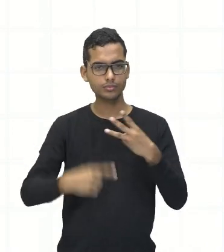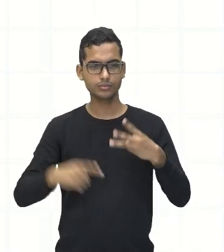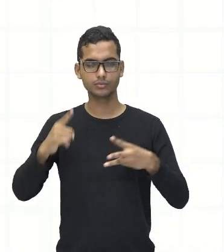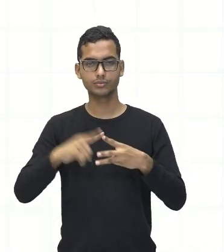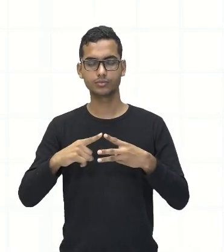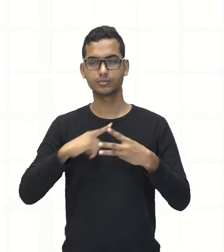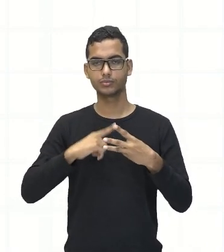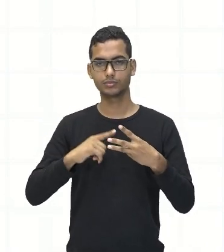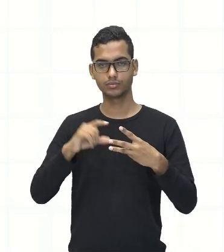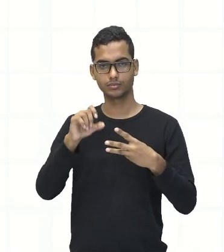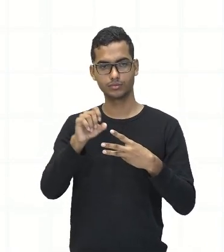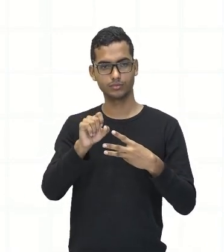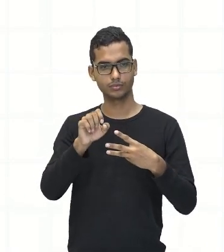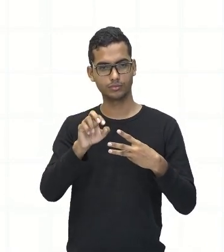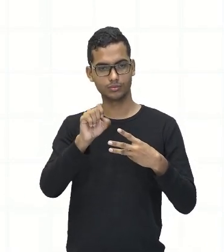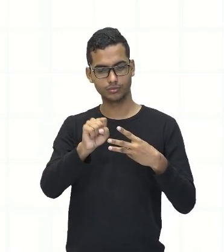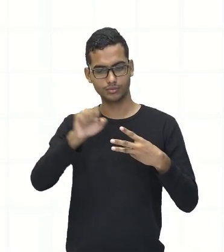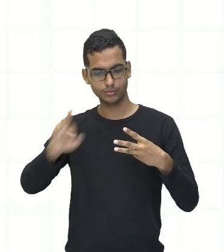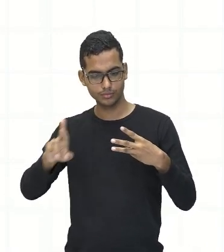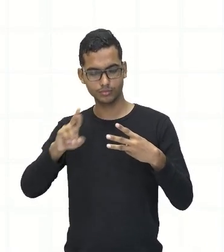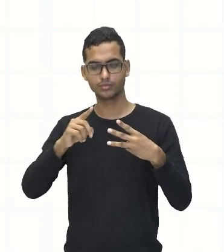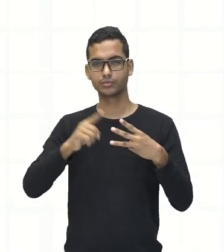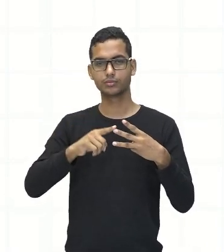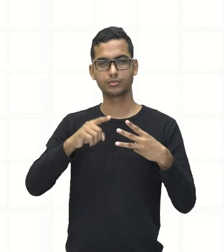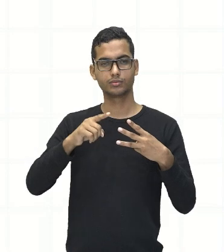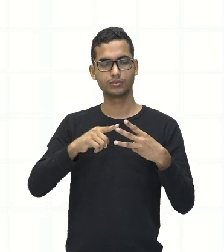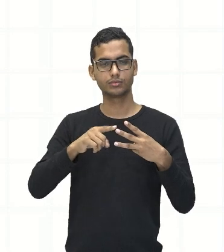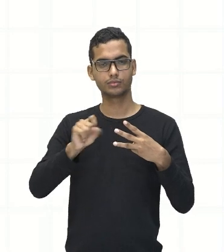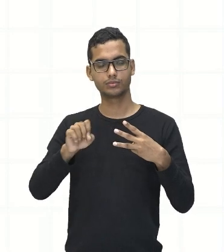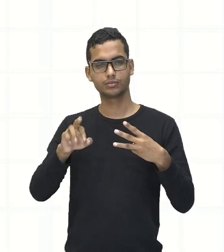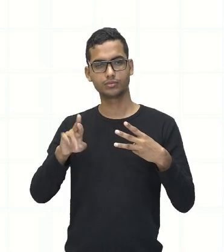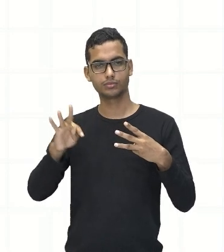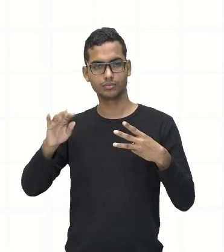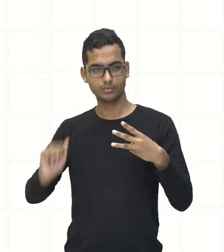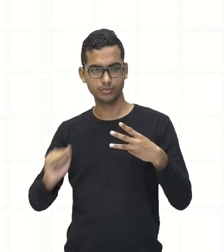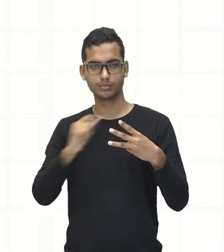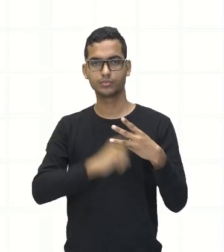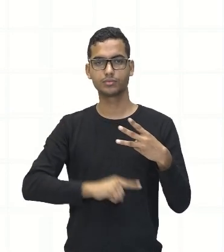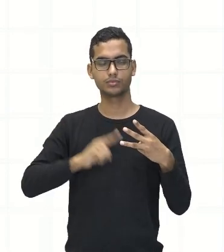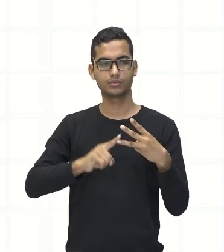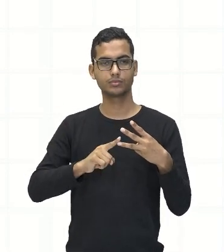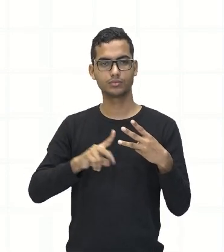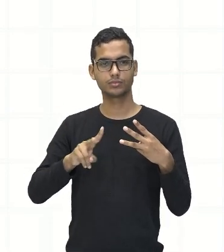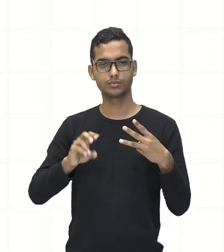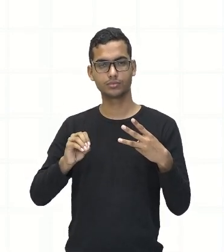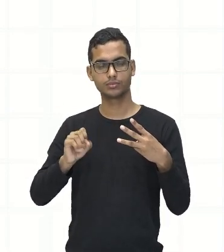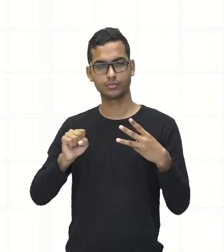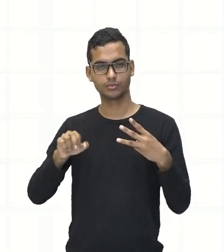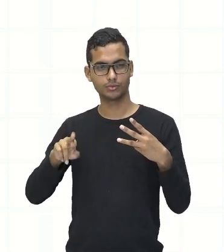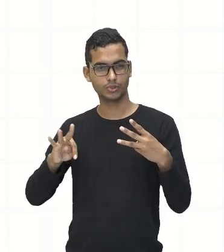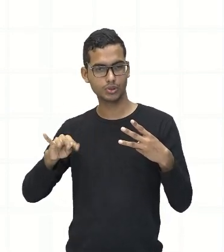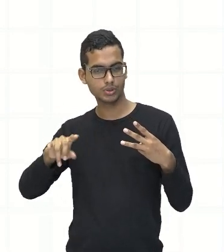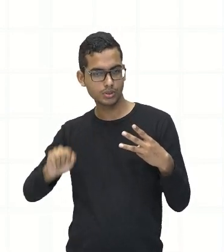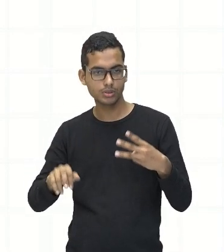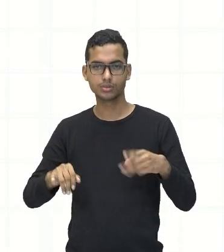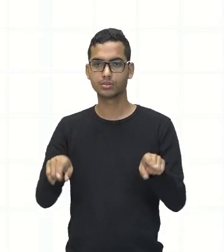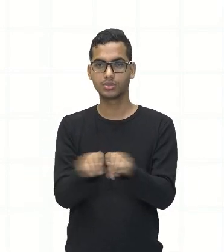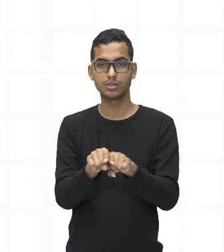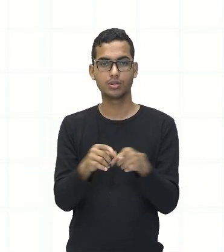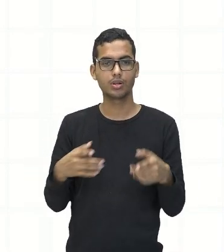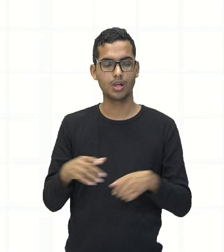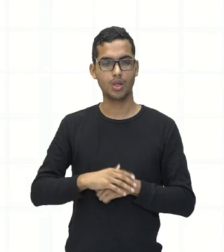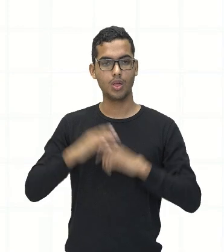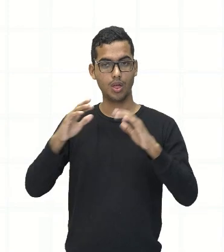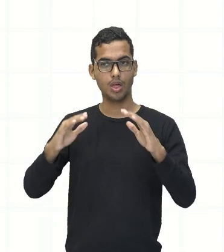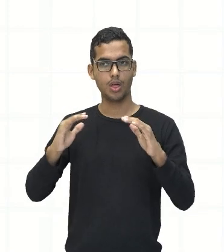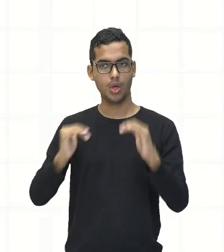aí, Vossa Excelência, né? No caso de estarmos diante aí de altas autoridades. Mas vamos